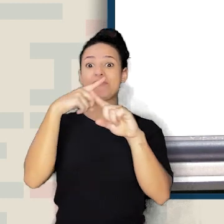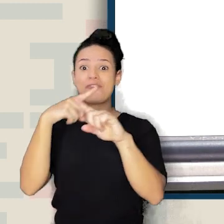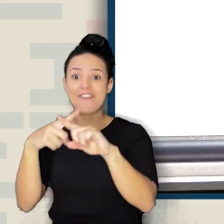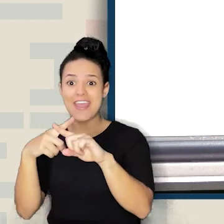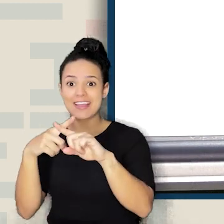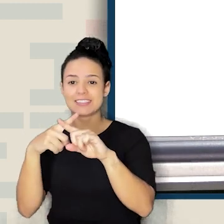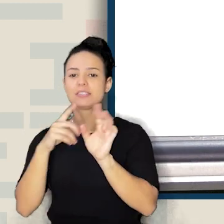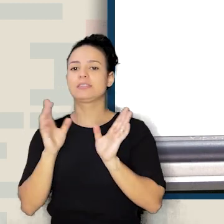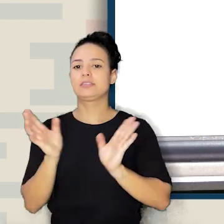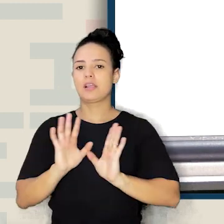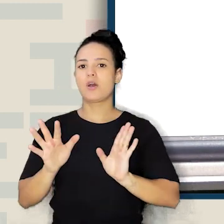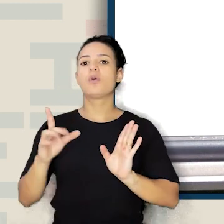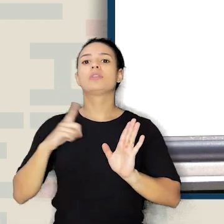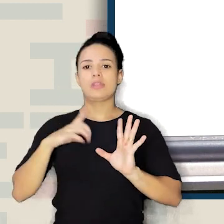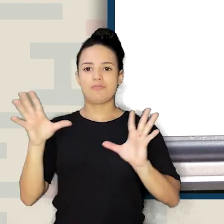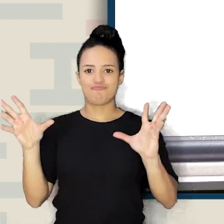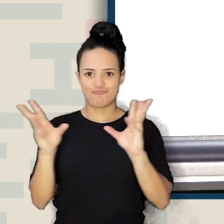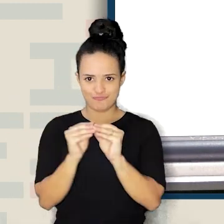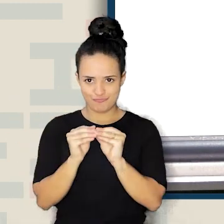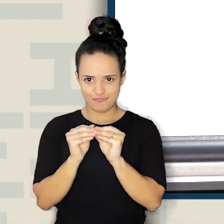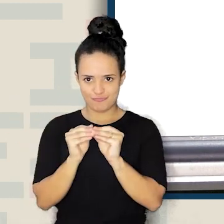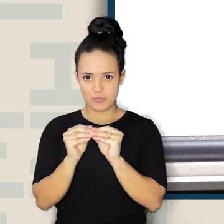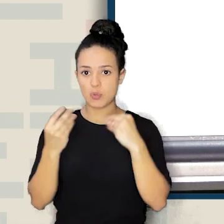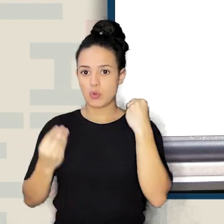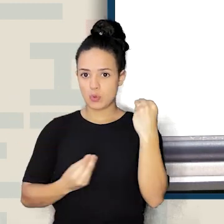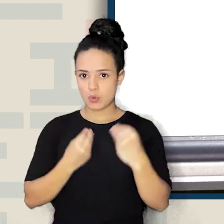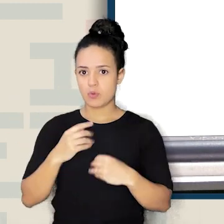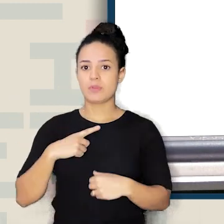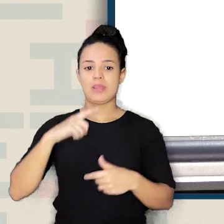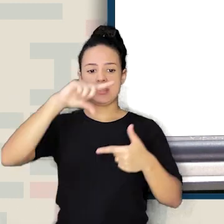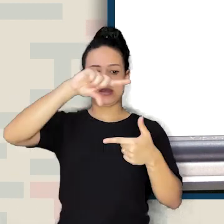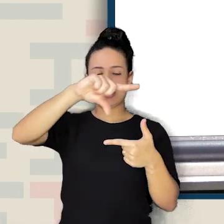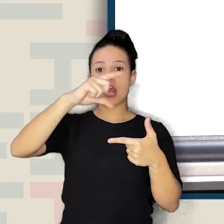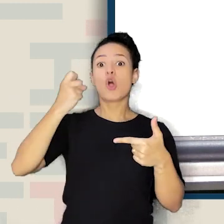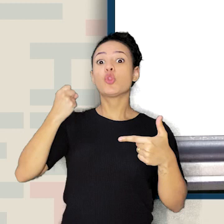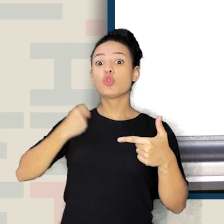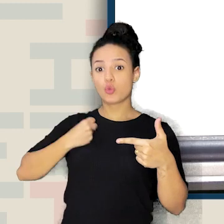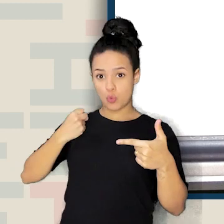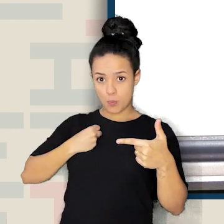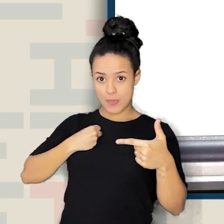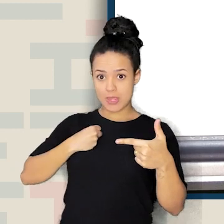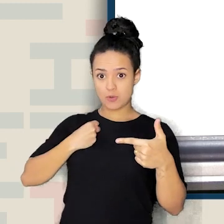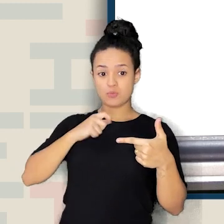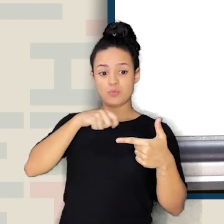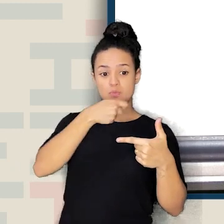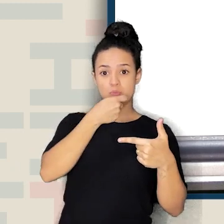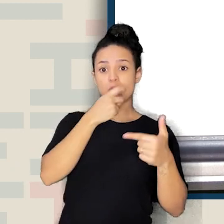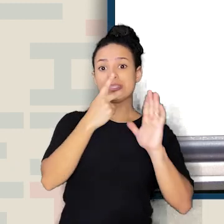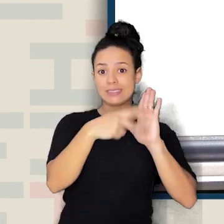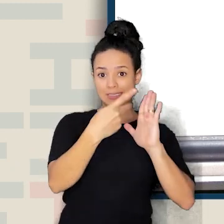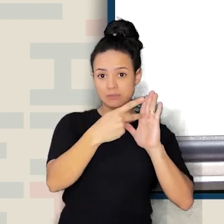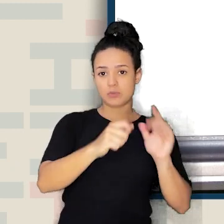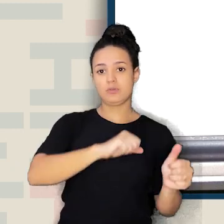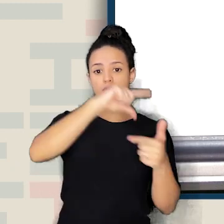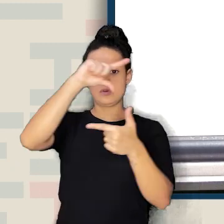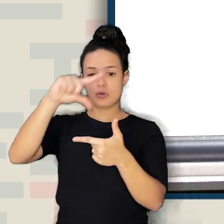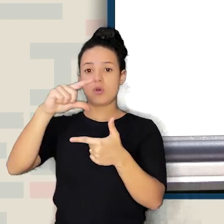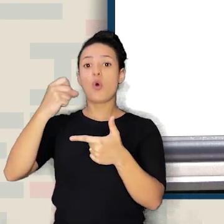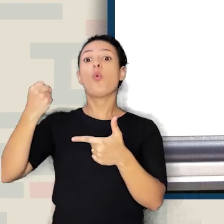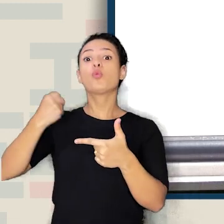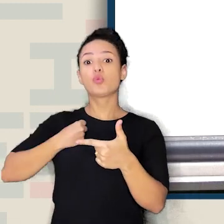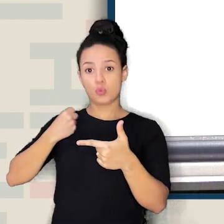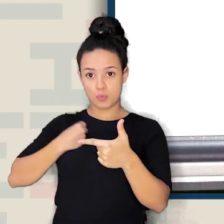Eu tenho uma forma de simplificar, que eu escrevo sinal de número, o número 4, o número 5, 6, o número que for, e o sinal de